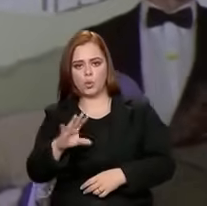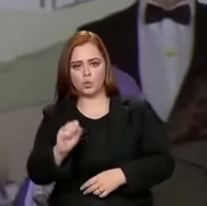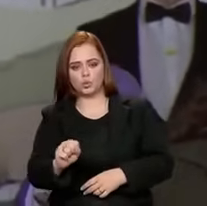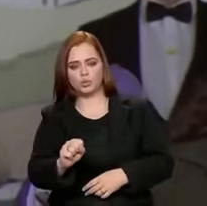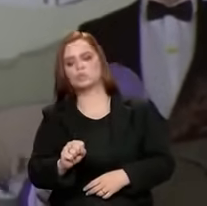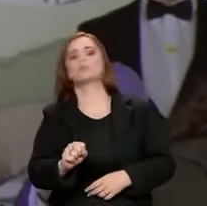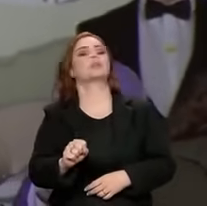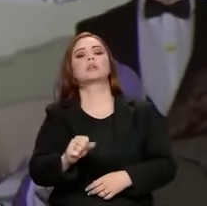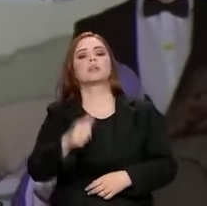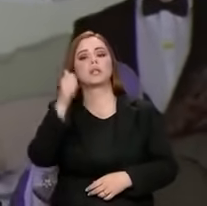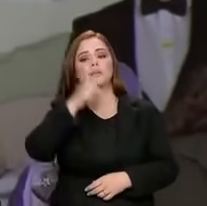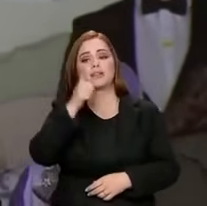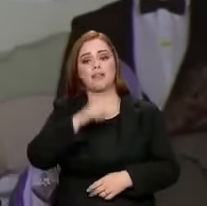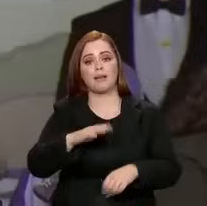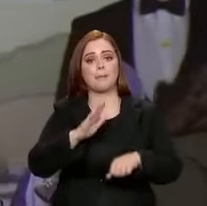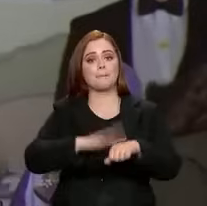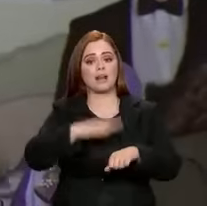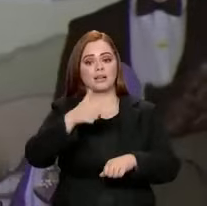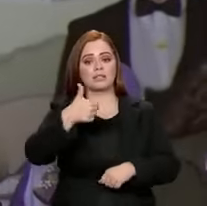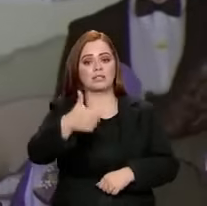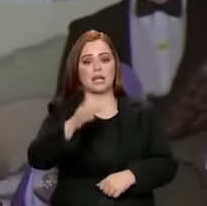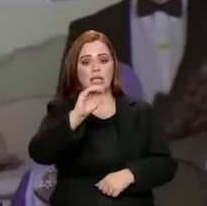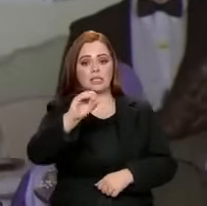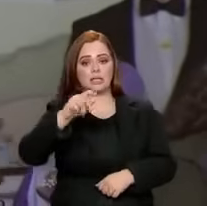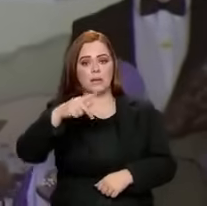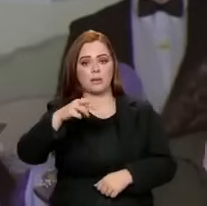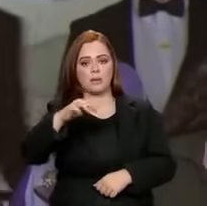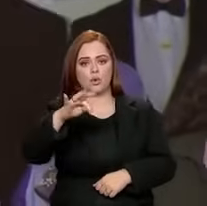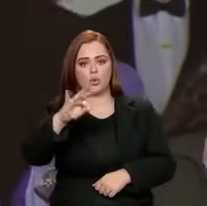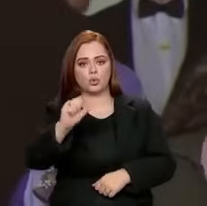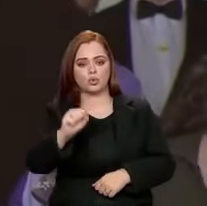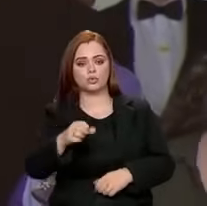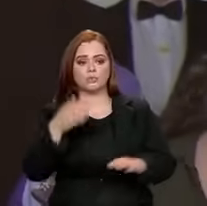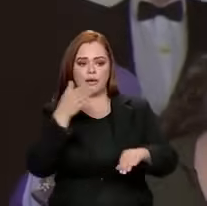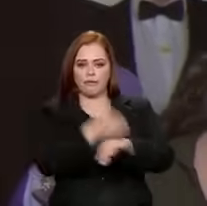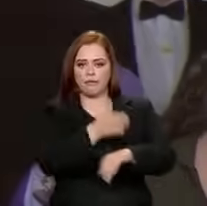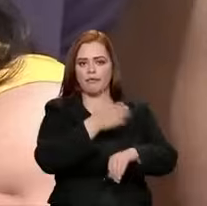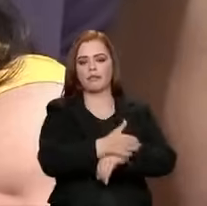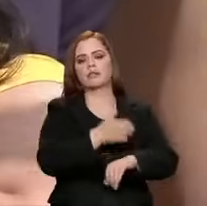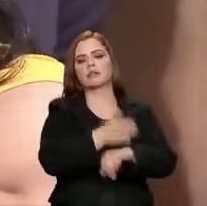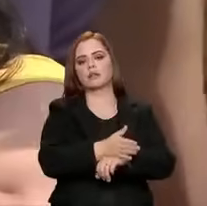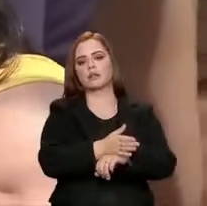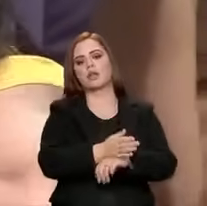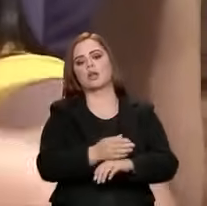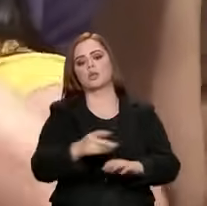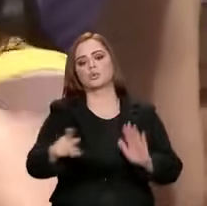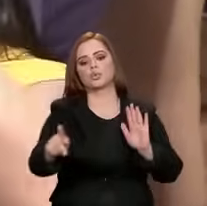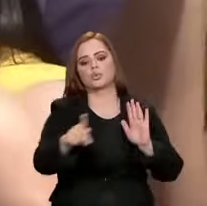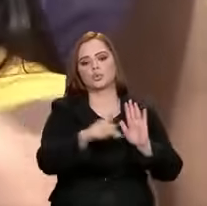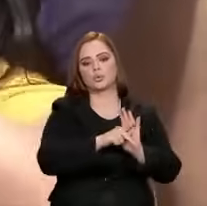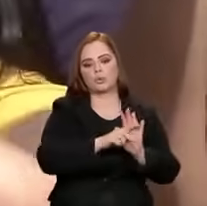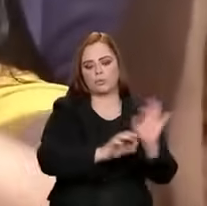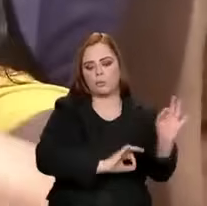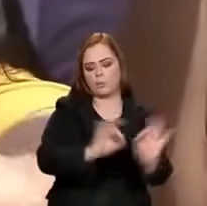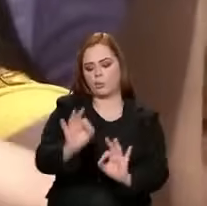10 pontos a mais que os homens para entrar no programa de reforma agrária